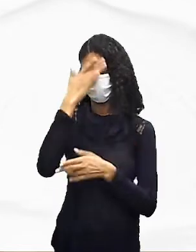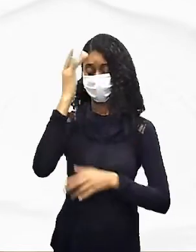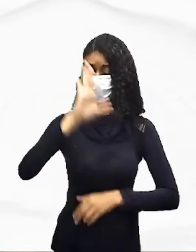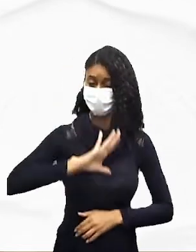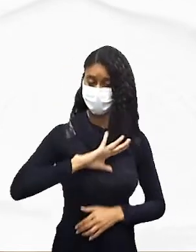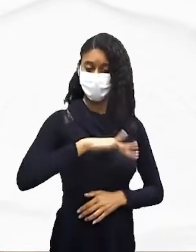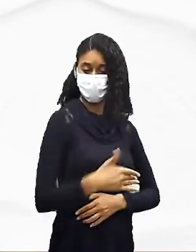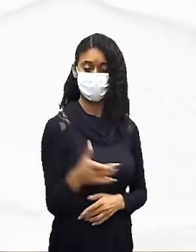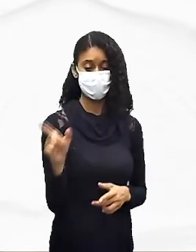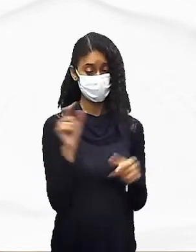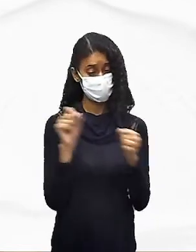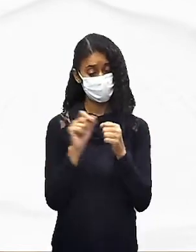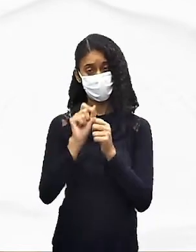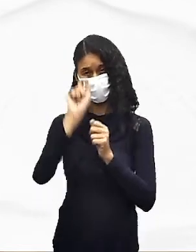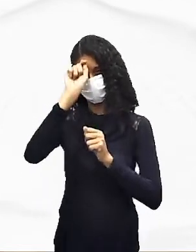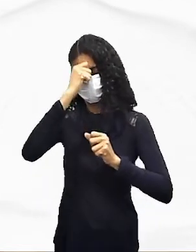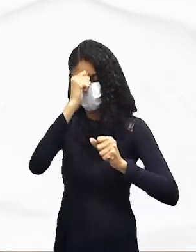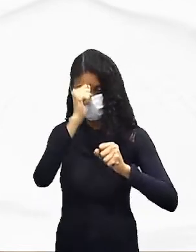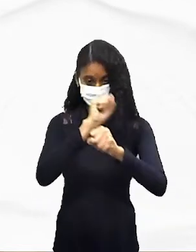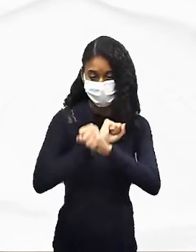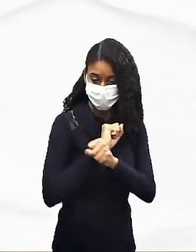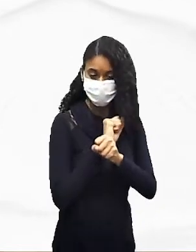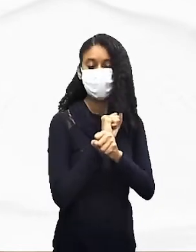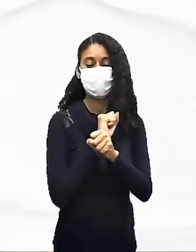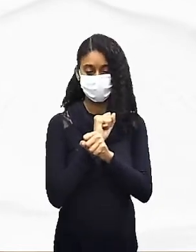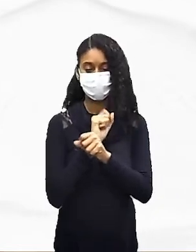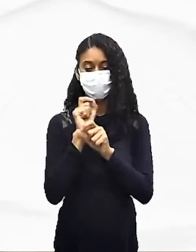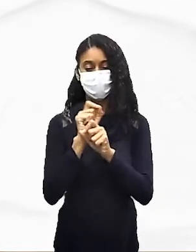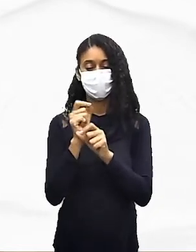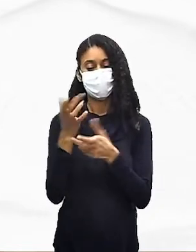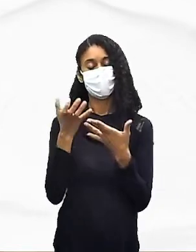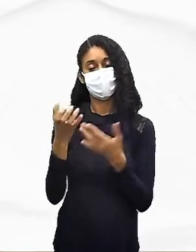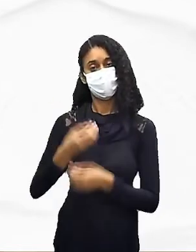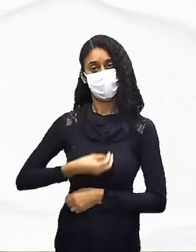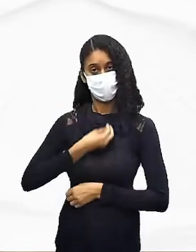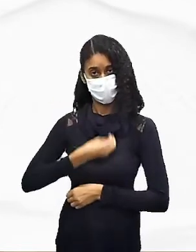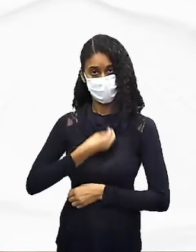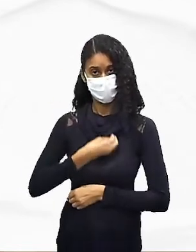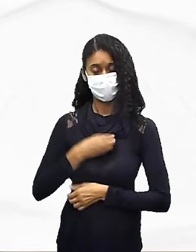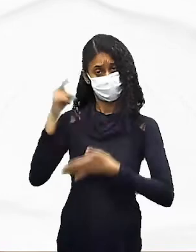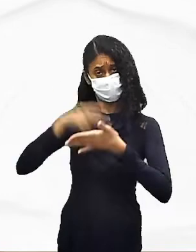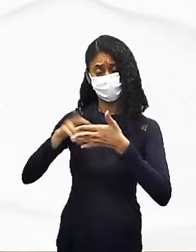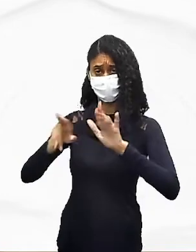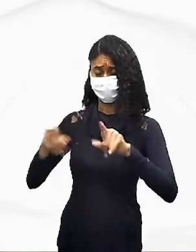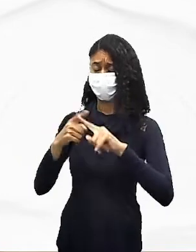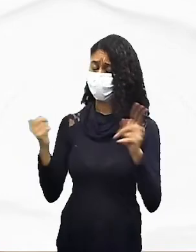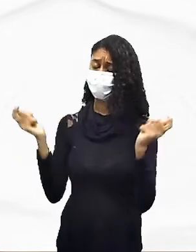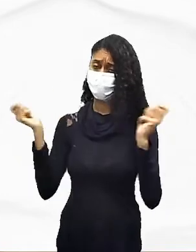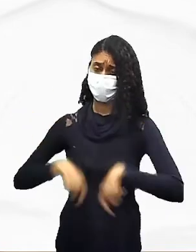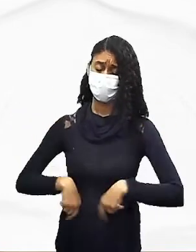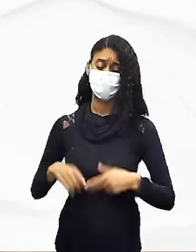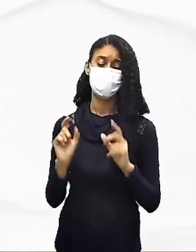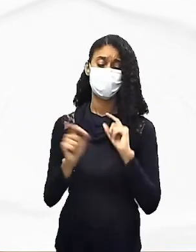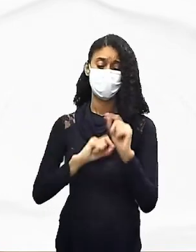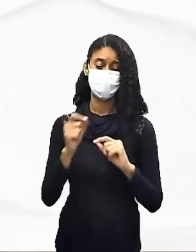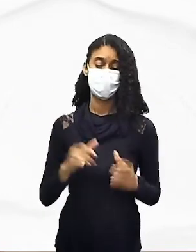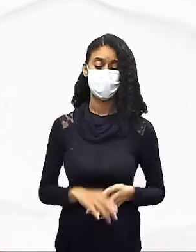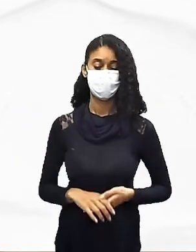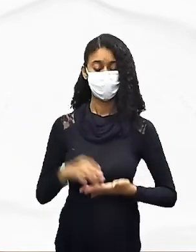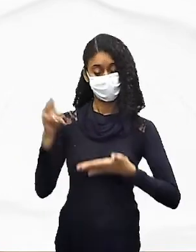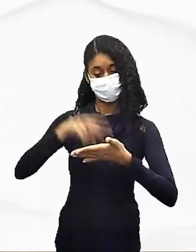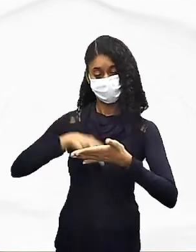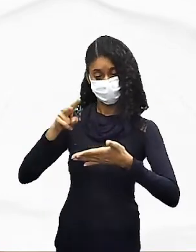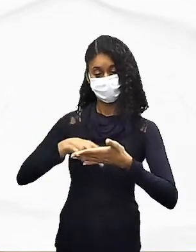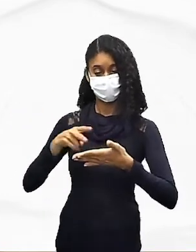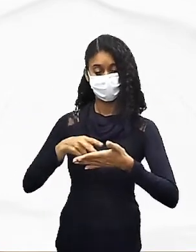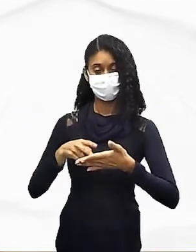estimem a vida sem guerra e lidar. Estou lendo de maneira diferente, mas se você quiser, pode ter até uma